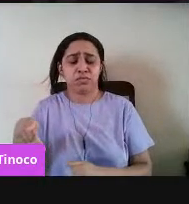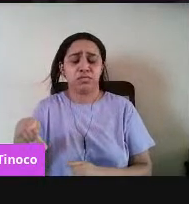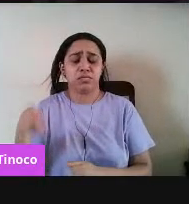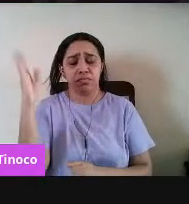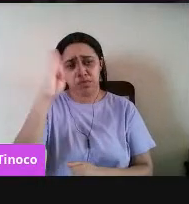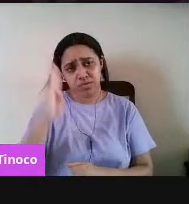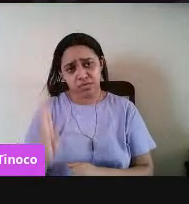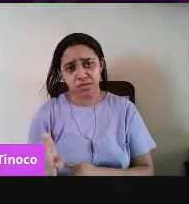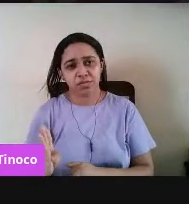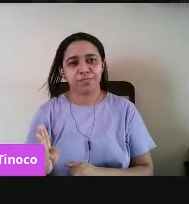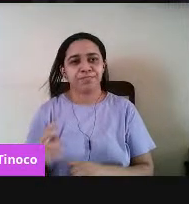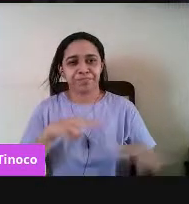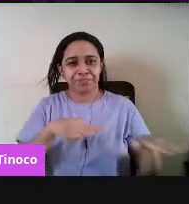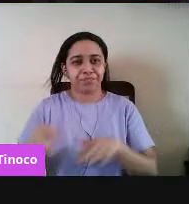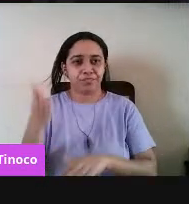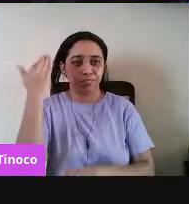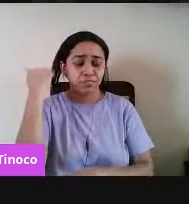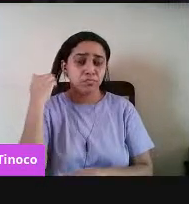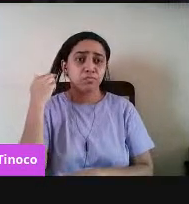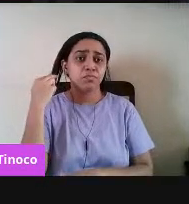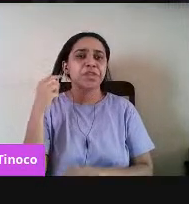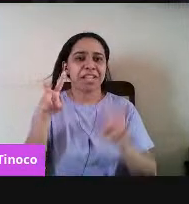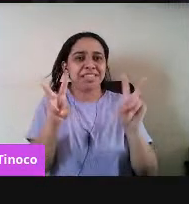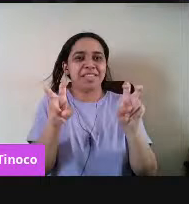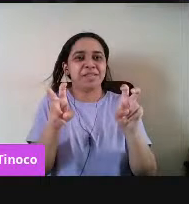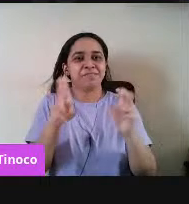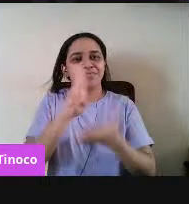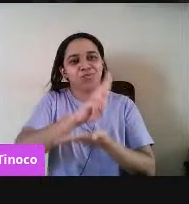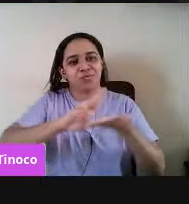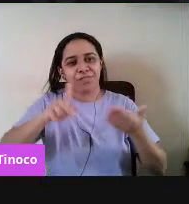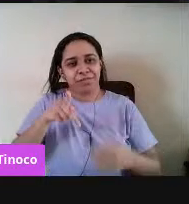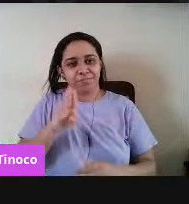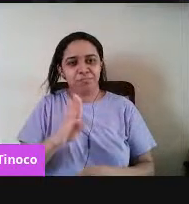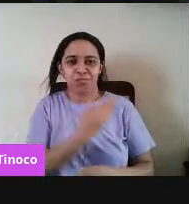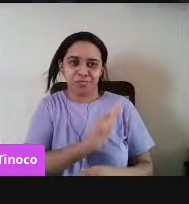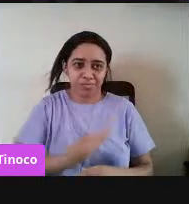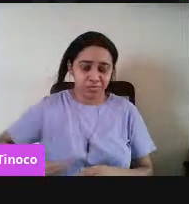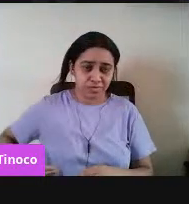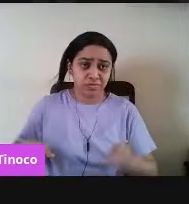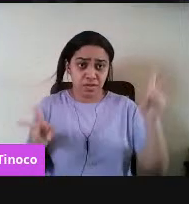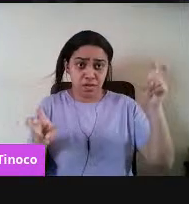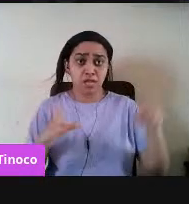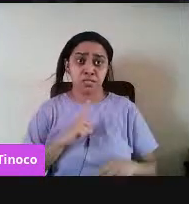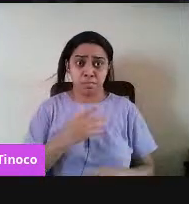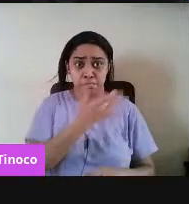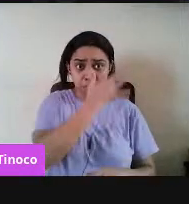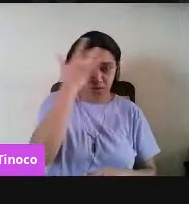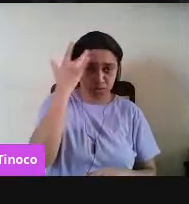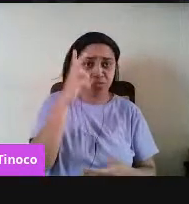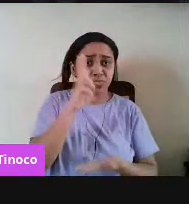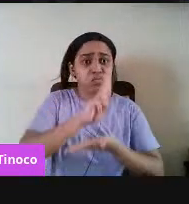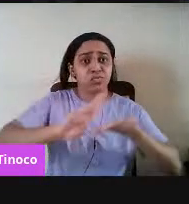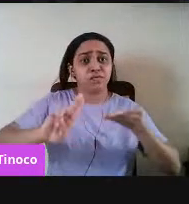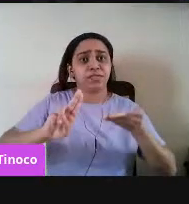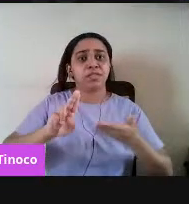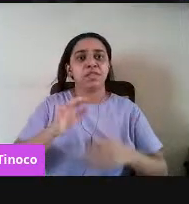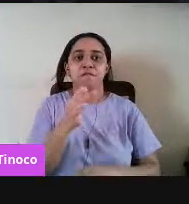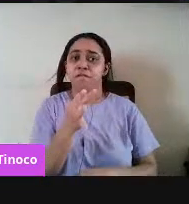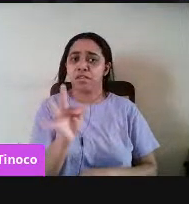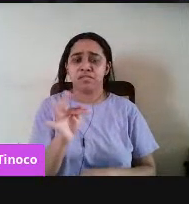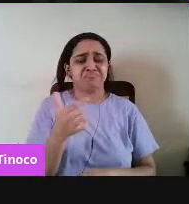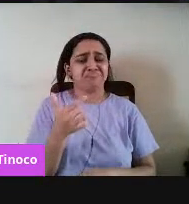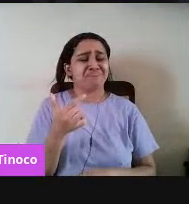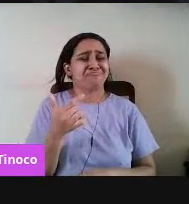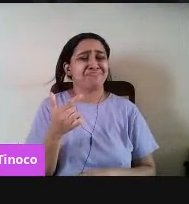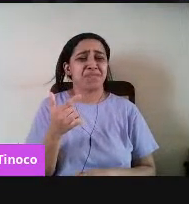passada acerca das universidades públicas. Abro aspas. Tem gente nas universidades federais que não desenvolve